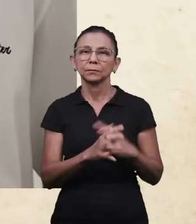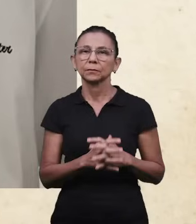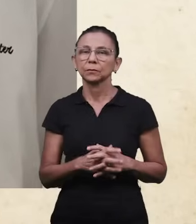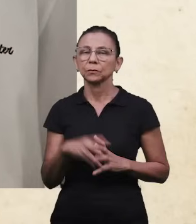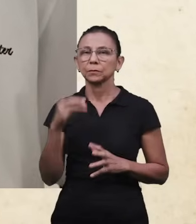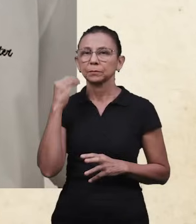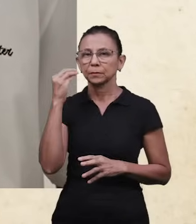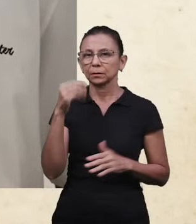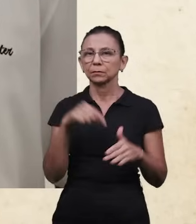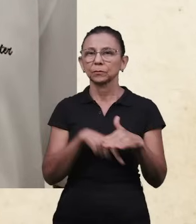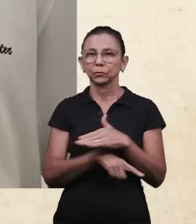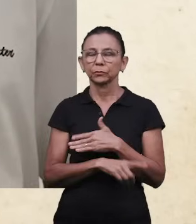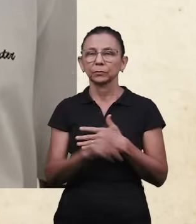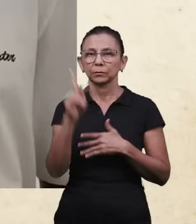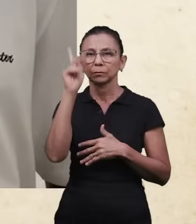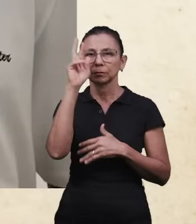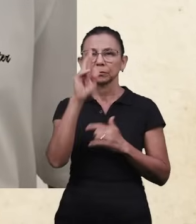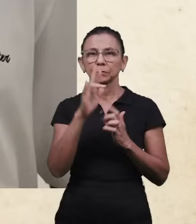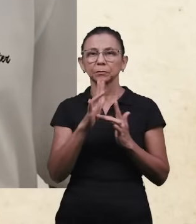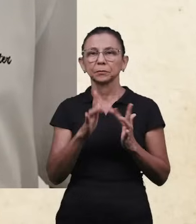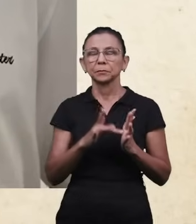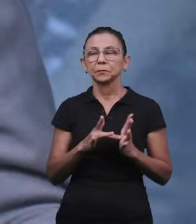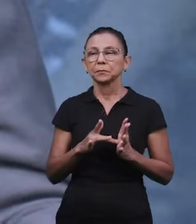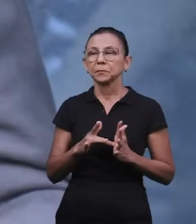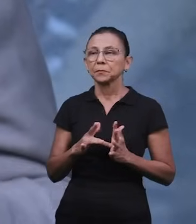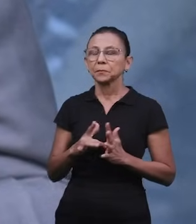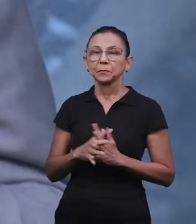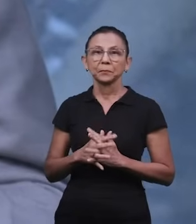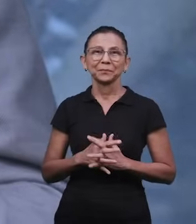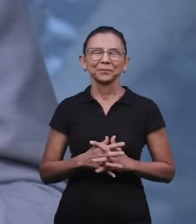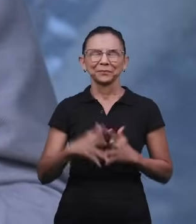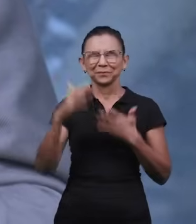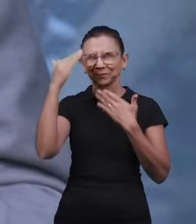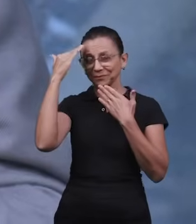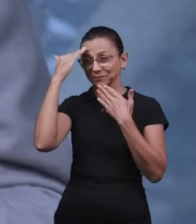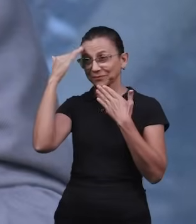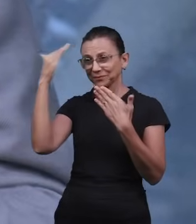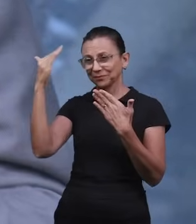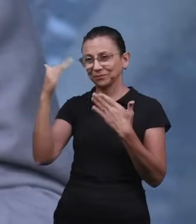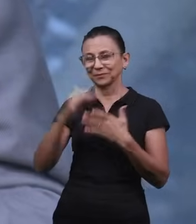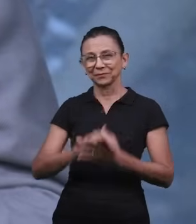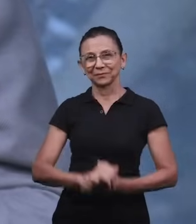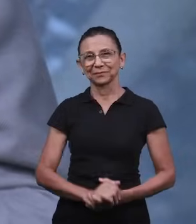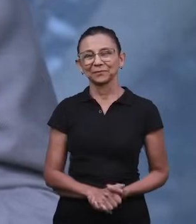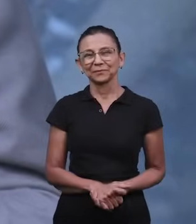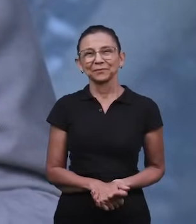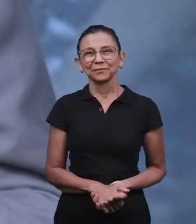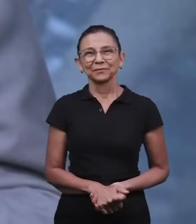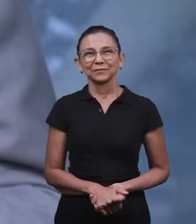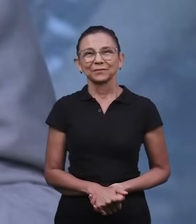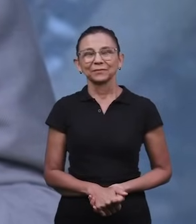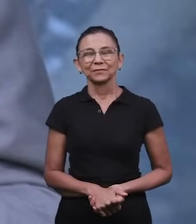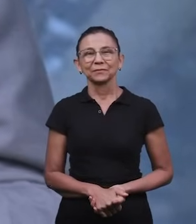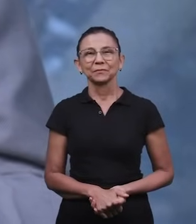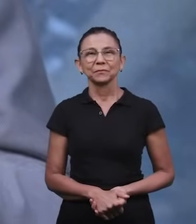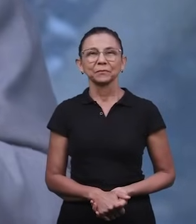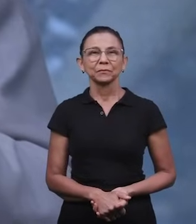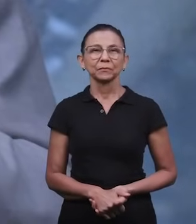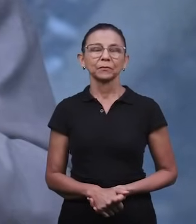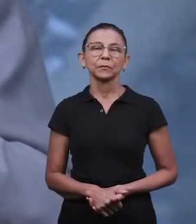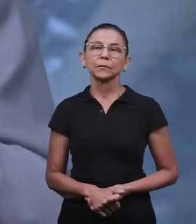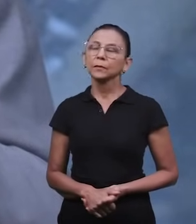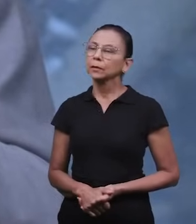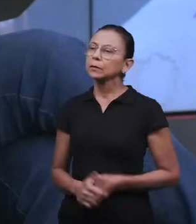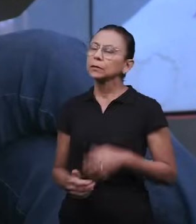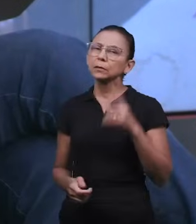estava fazendo ao Senhor. A todos a paz do Senhor Jesus. Amém, Cauã, obrigado pela sua participação. E